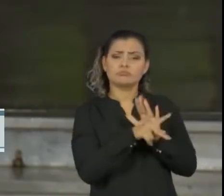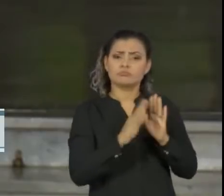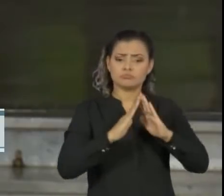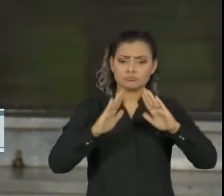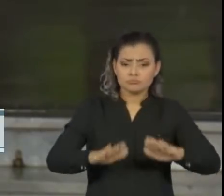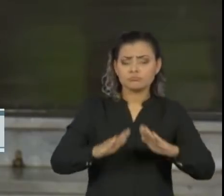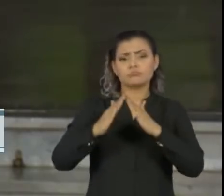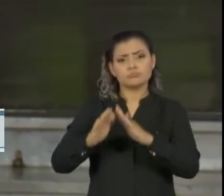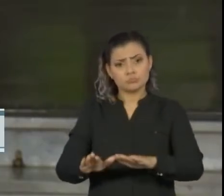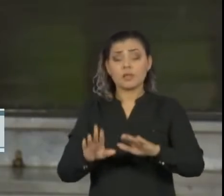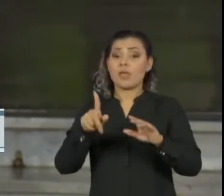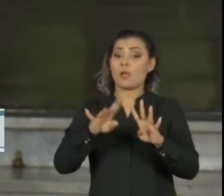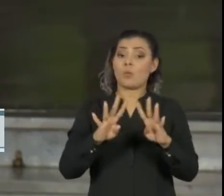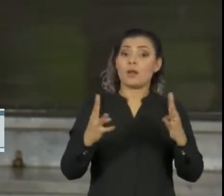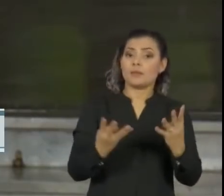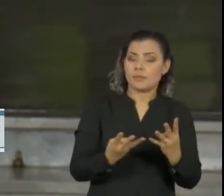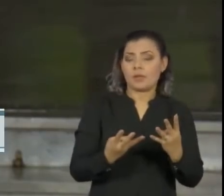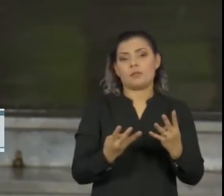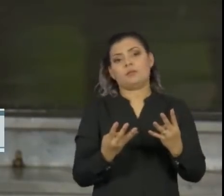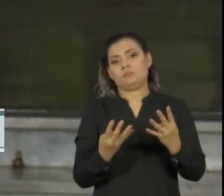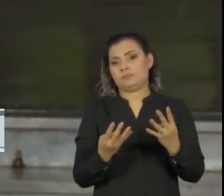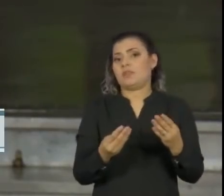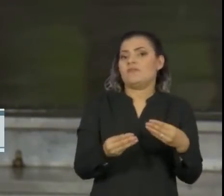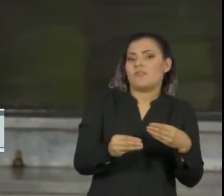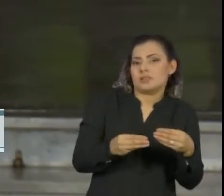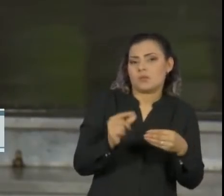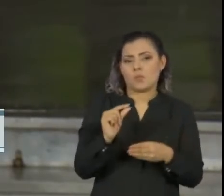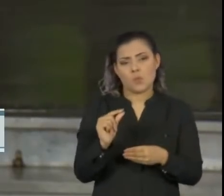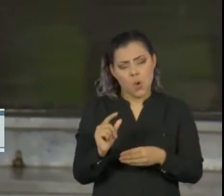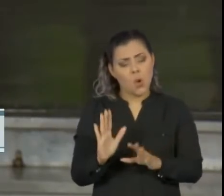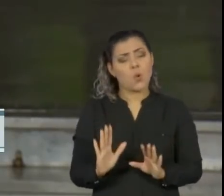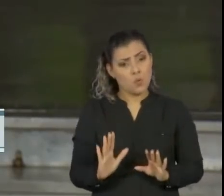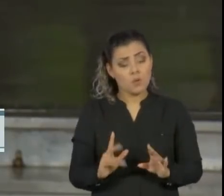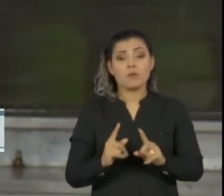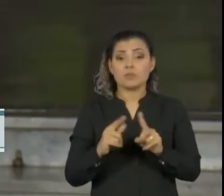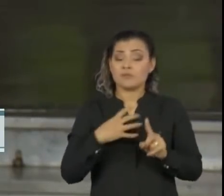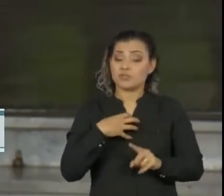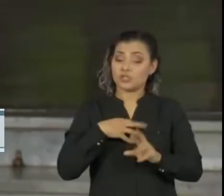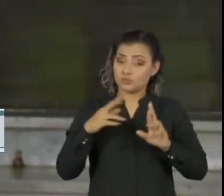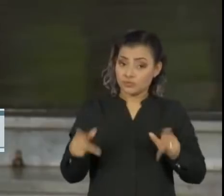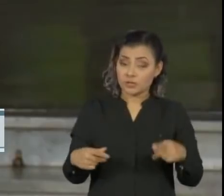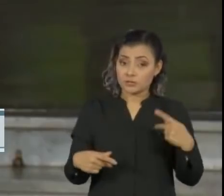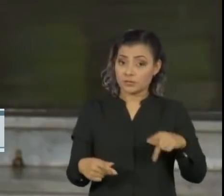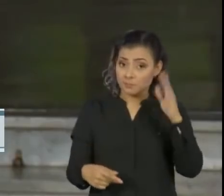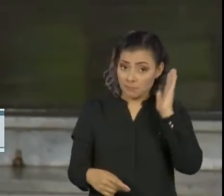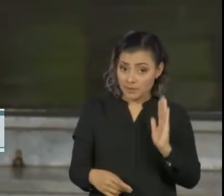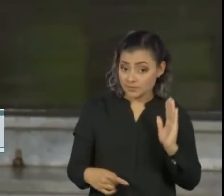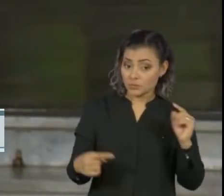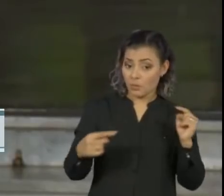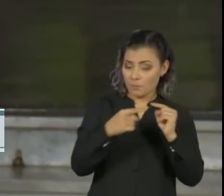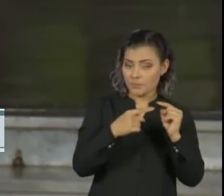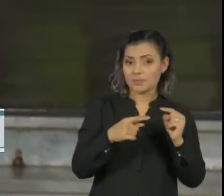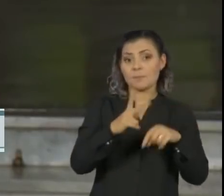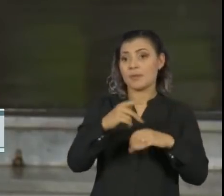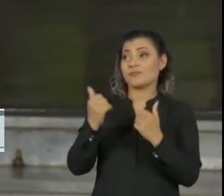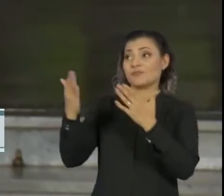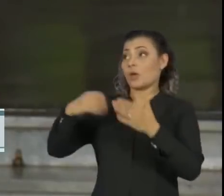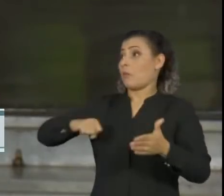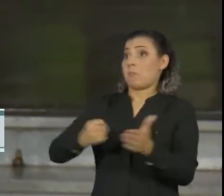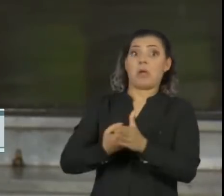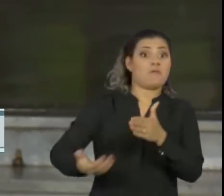social. Então, é uma quarentena parcial, foi feito num formato diferente, dentro da nossa realidade, do nosso contexto